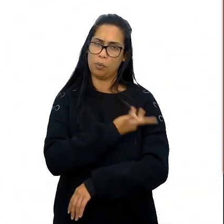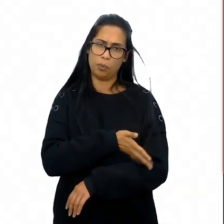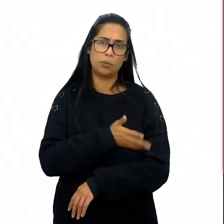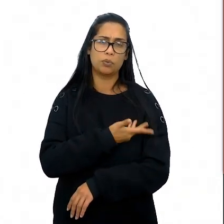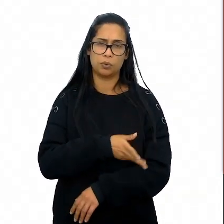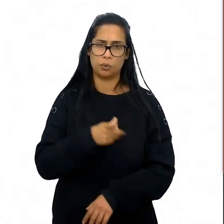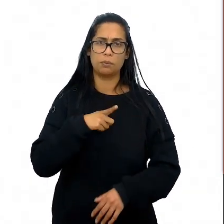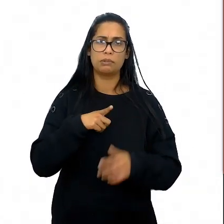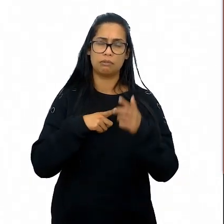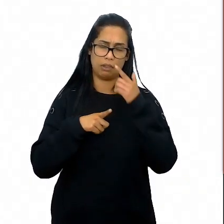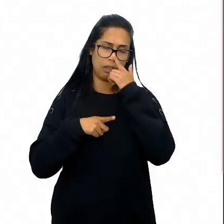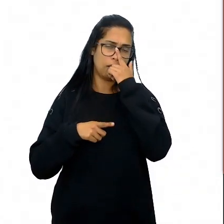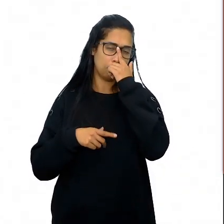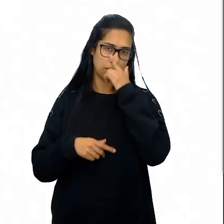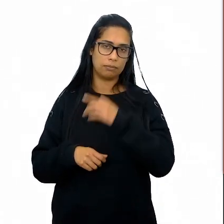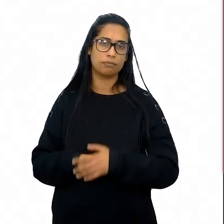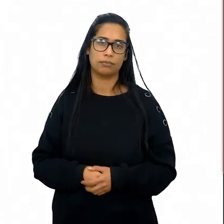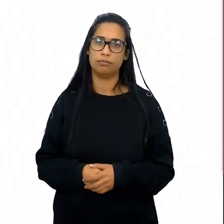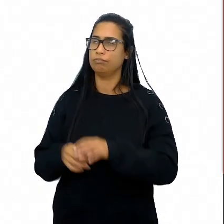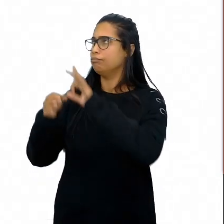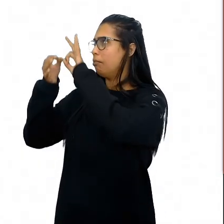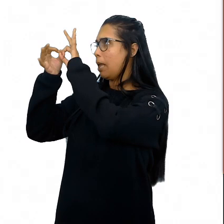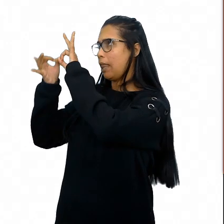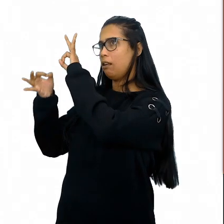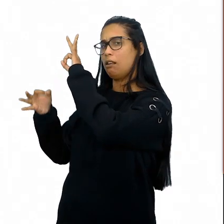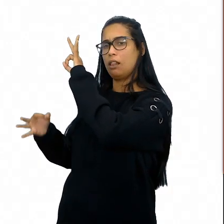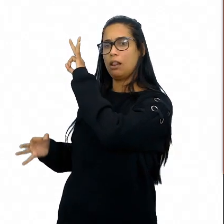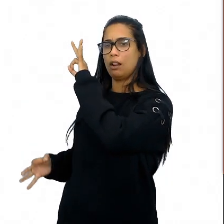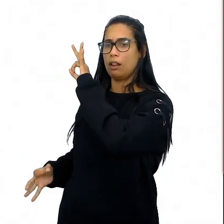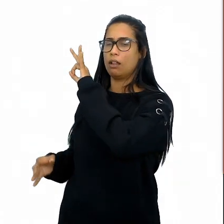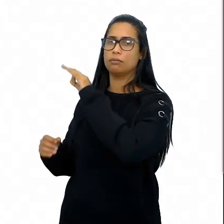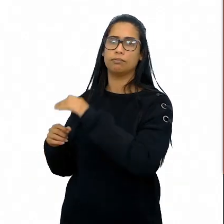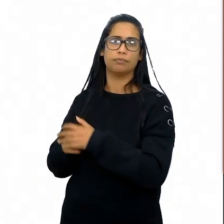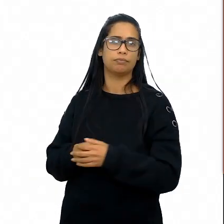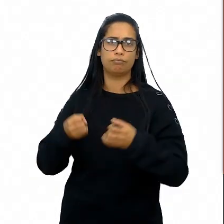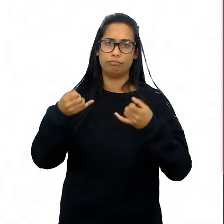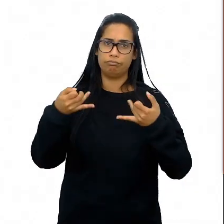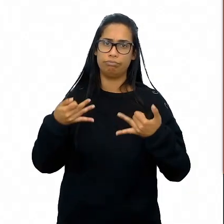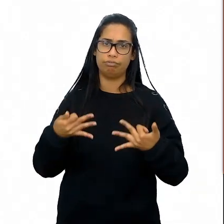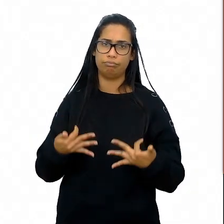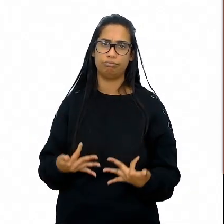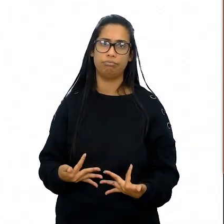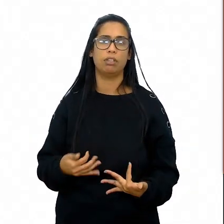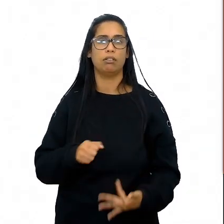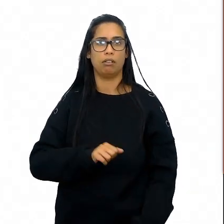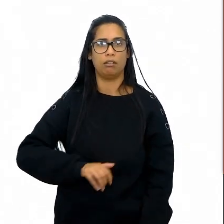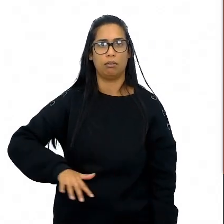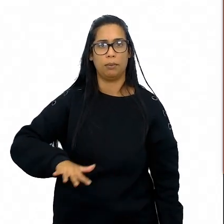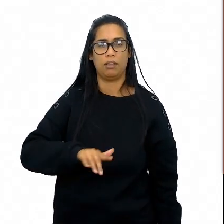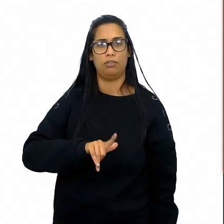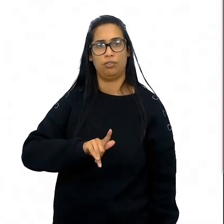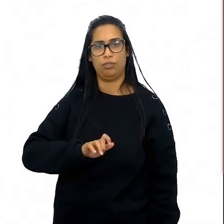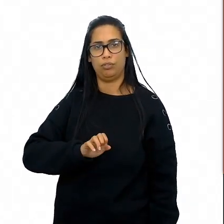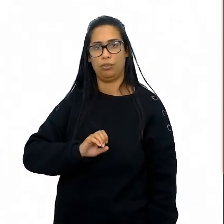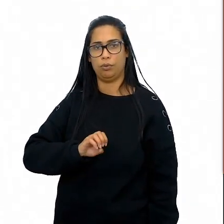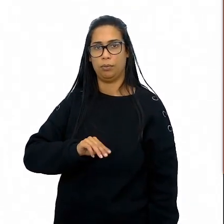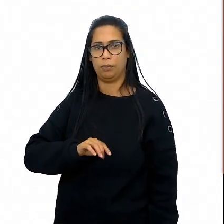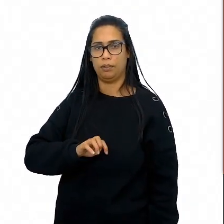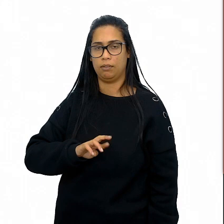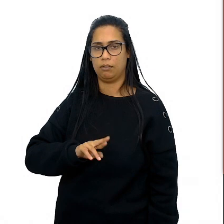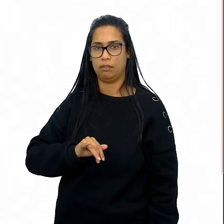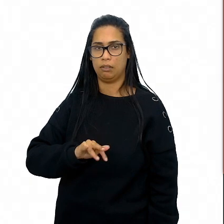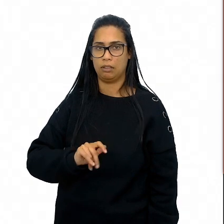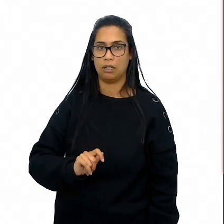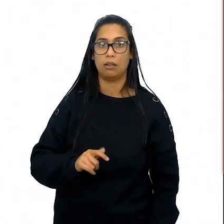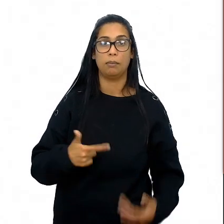vendo pacotão né quando a gente fala aí em geometria espacial né e habilidade é saber identificar